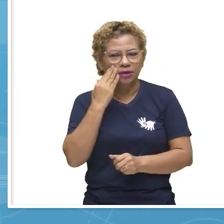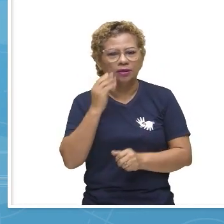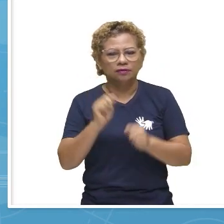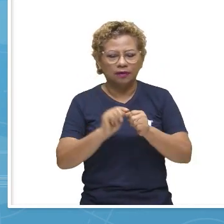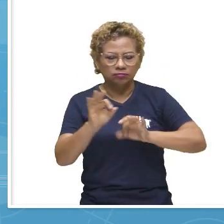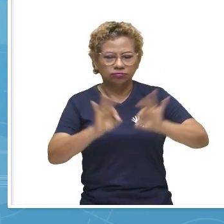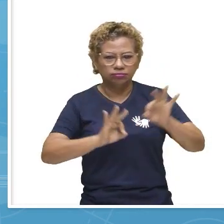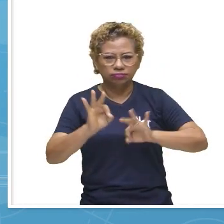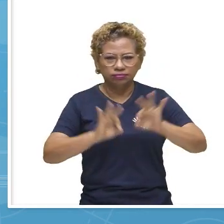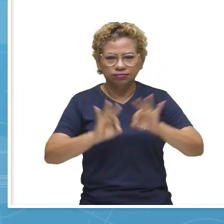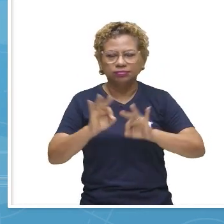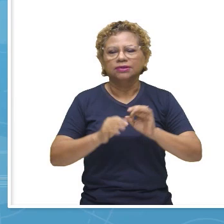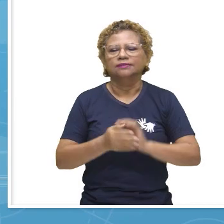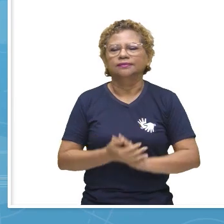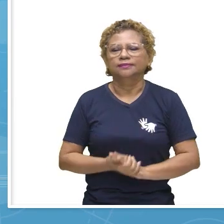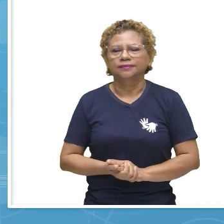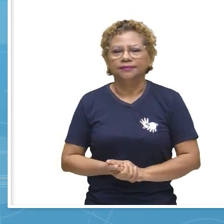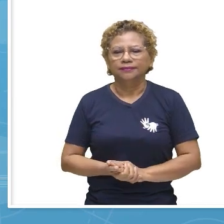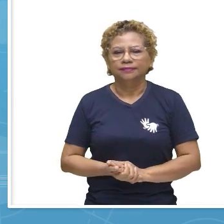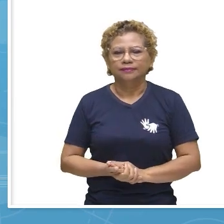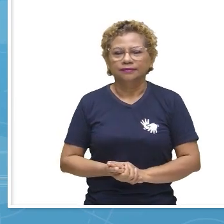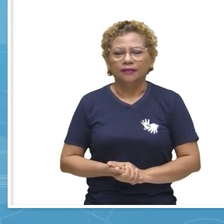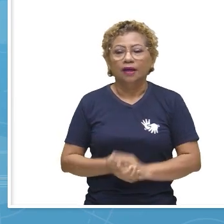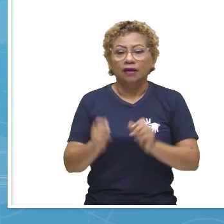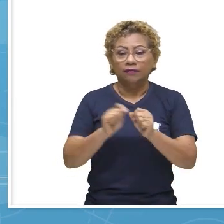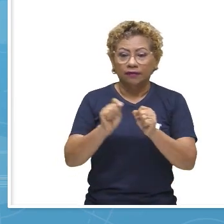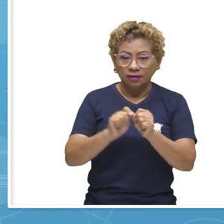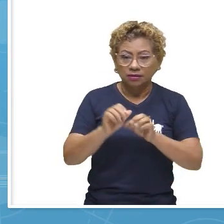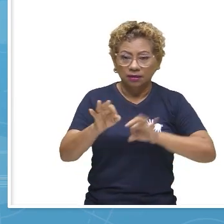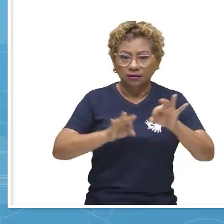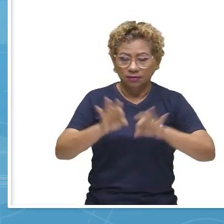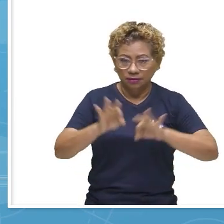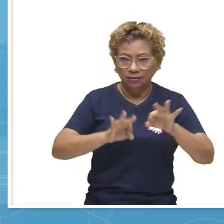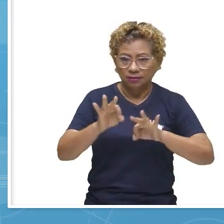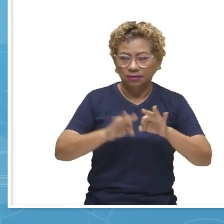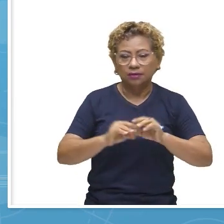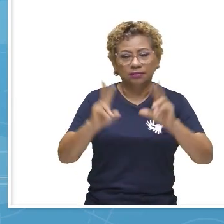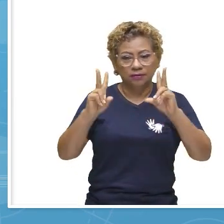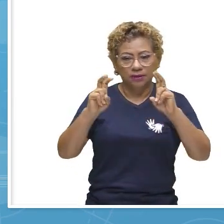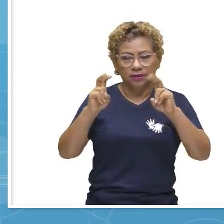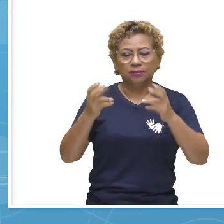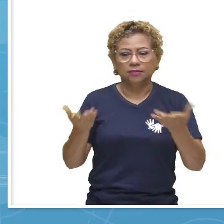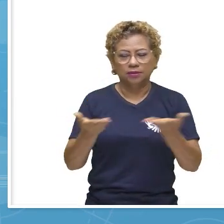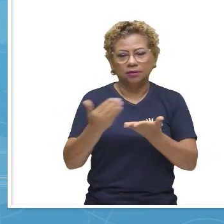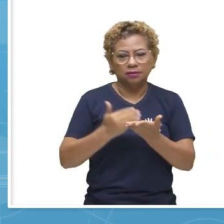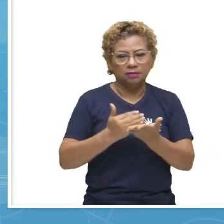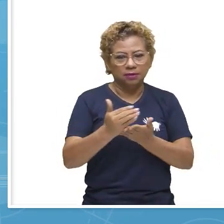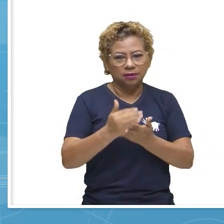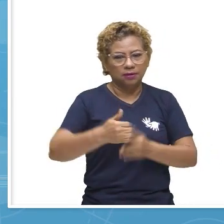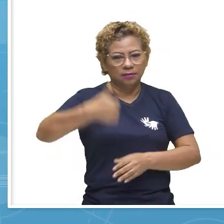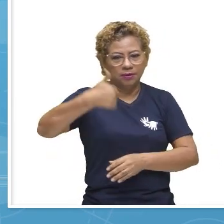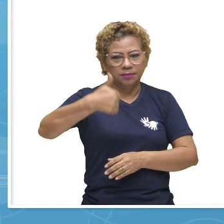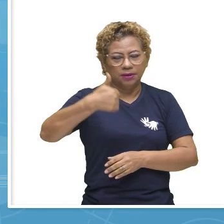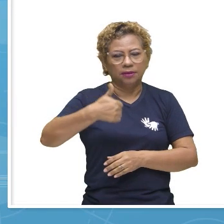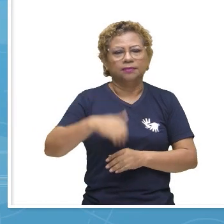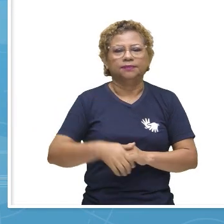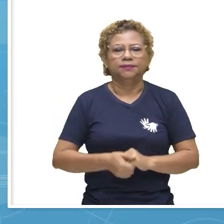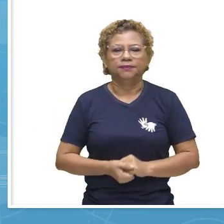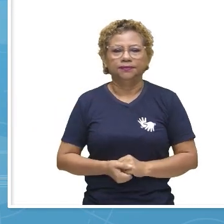tá bom? Aplicando essa equação do segundo grau. Vamos começar aí vendo o primeiro problema.